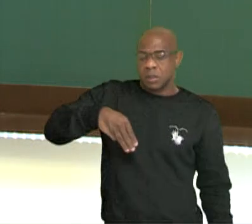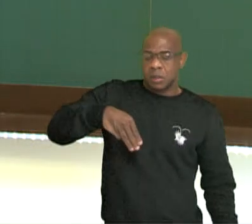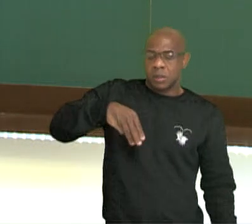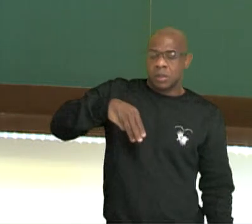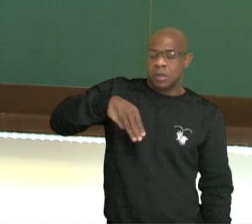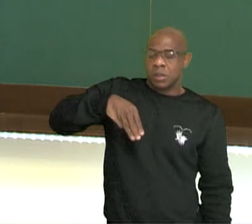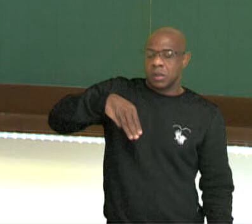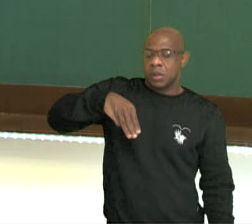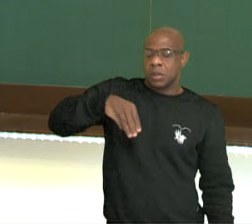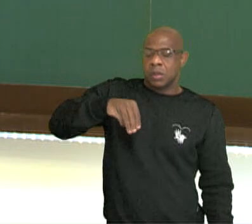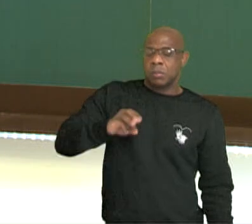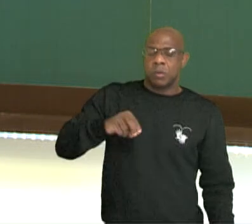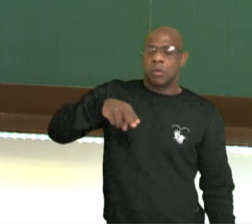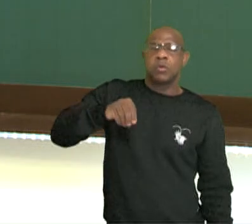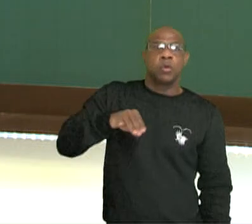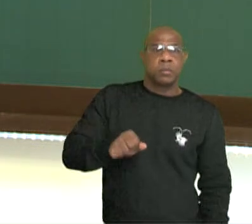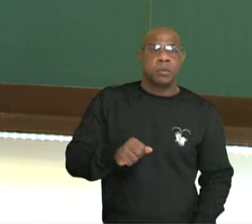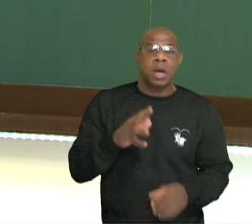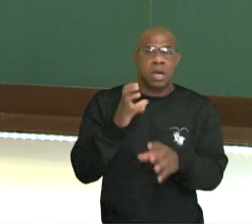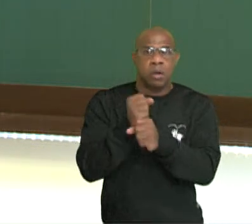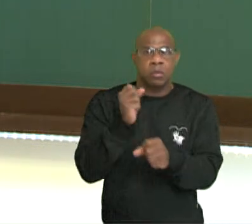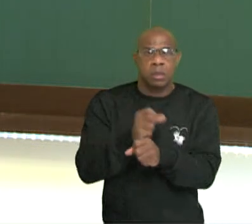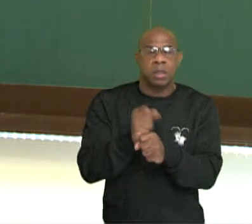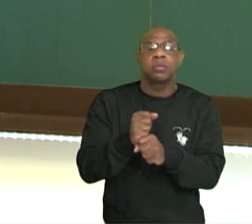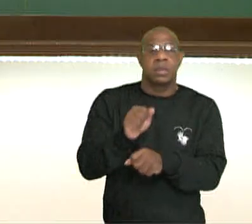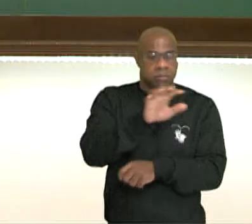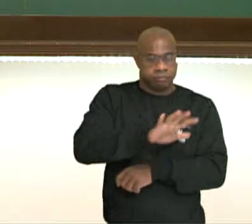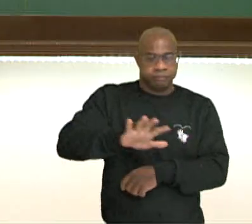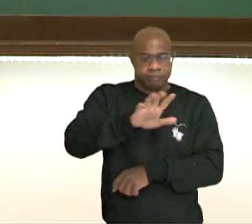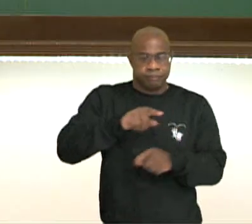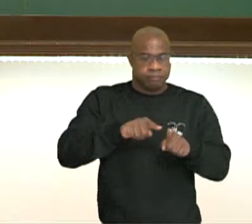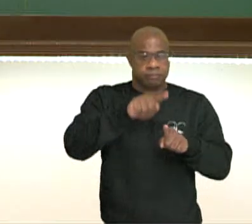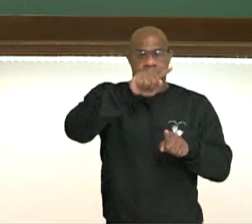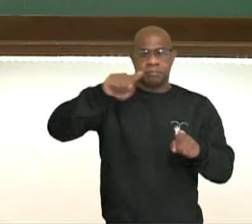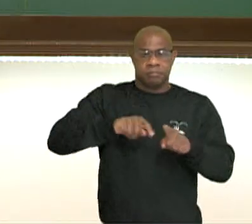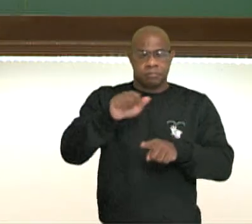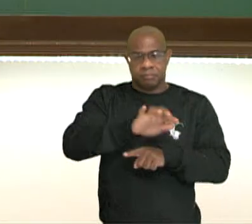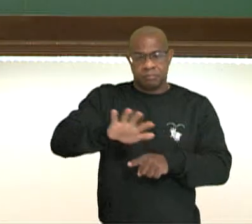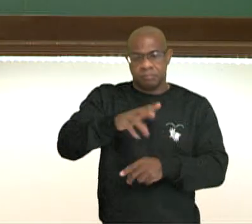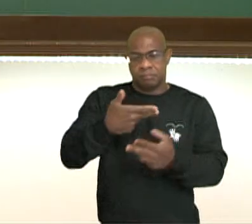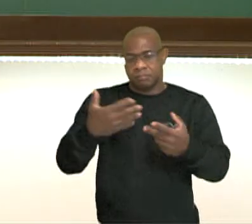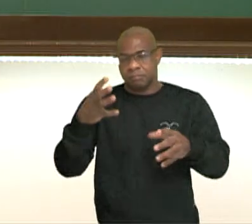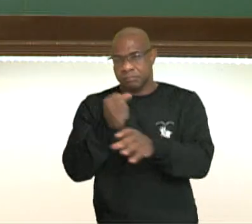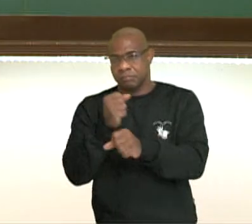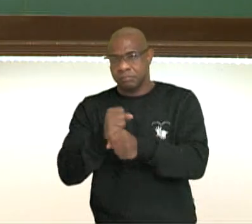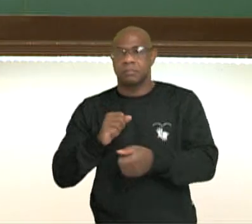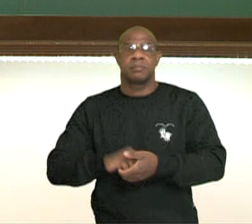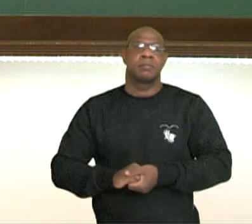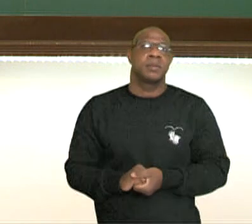o cálculo da área de um quadrado. Fico por aqui, espero que a